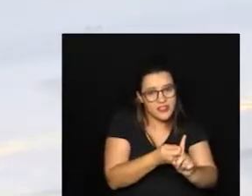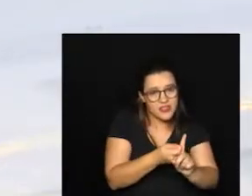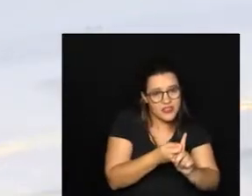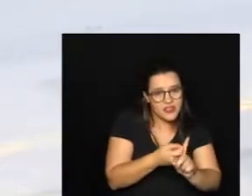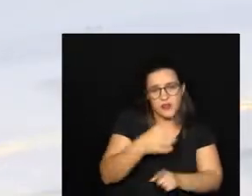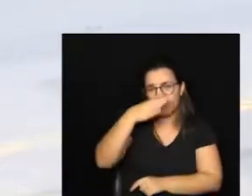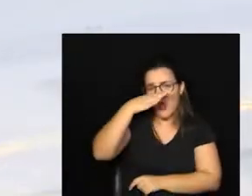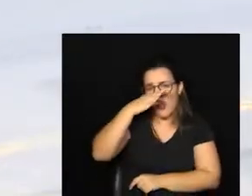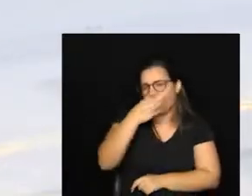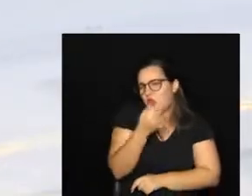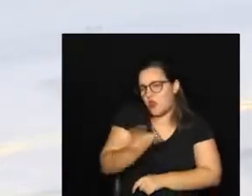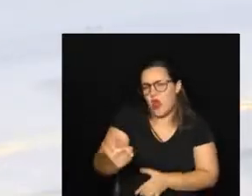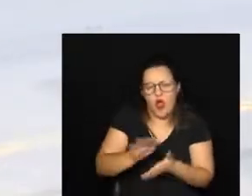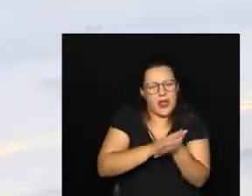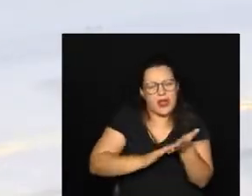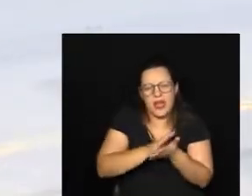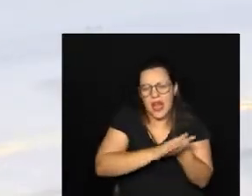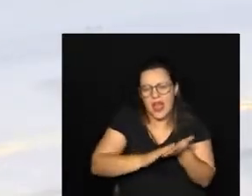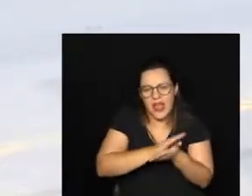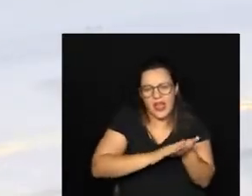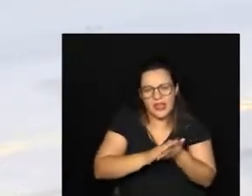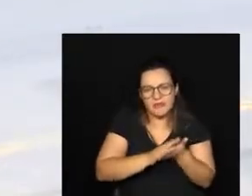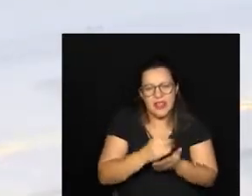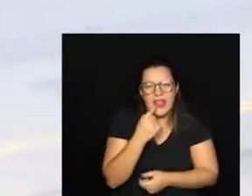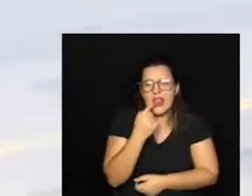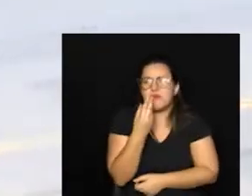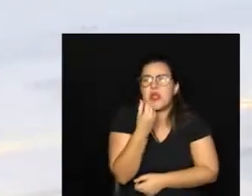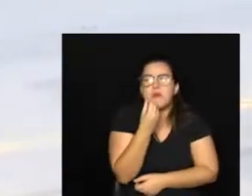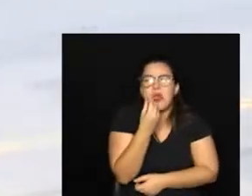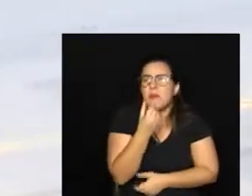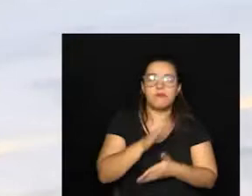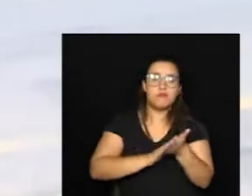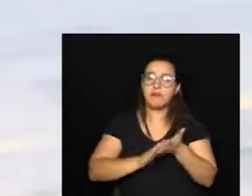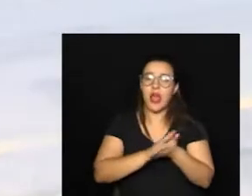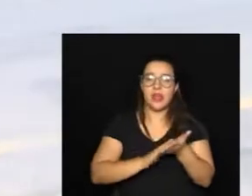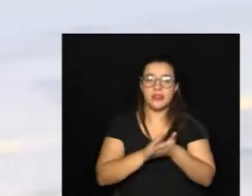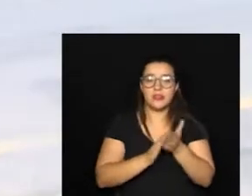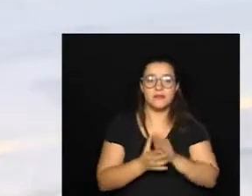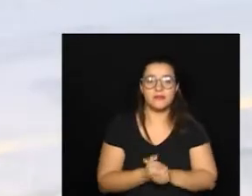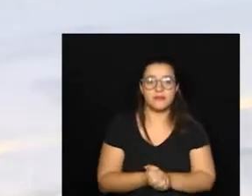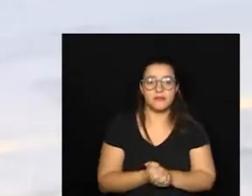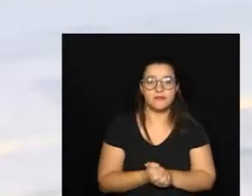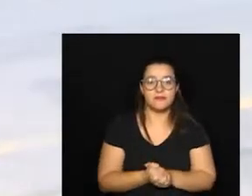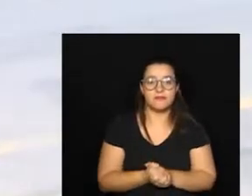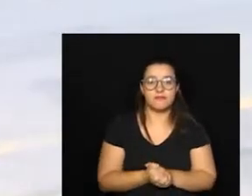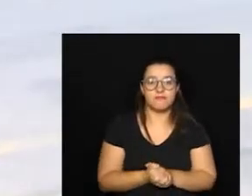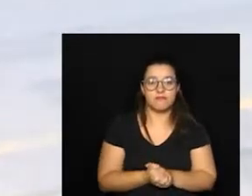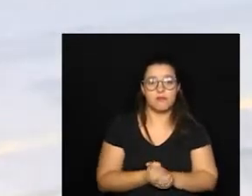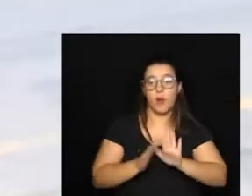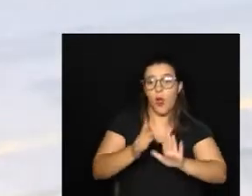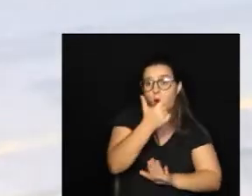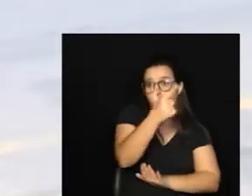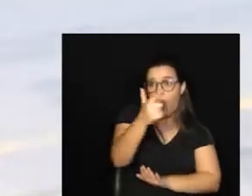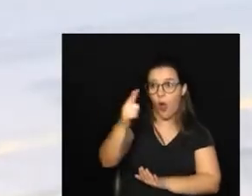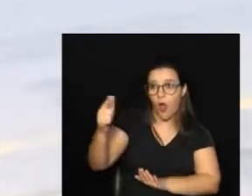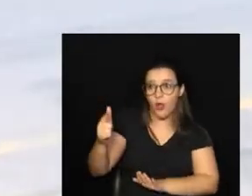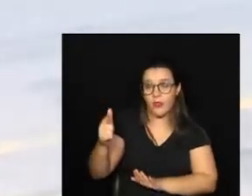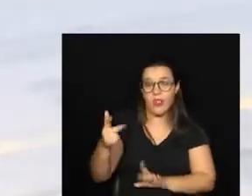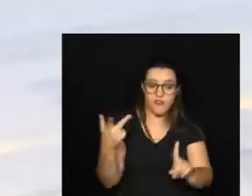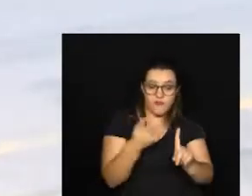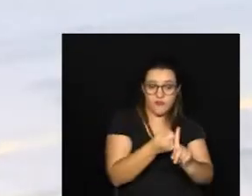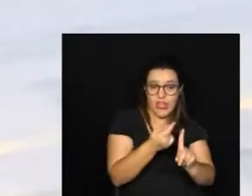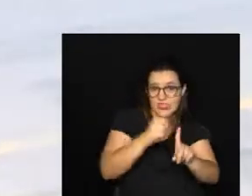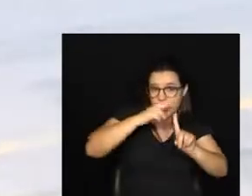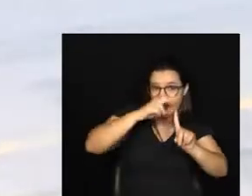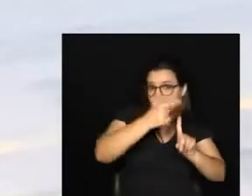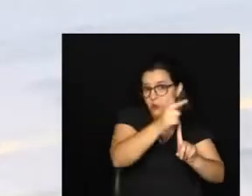gotinha é indolor, não tem sabor, né? Agora, as vacinas que são